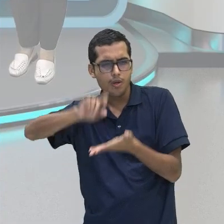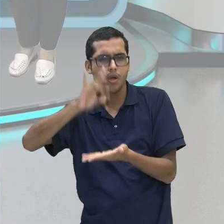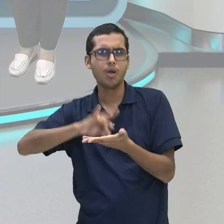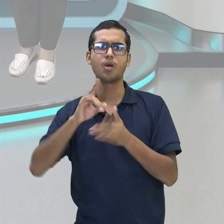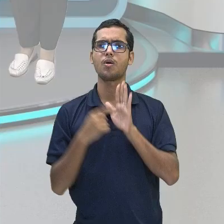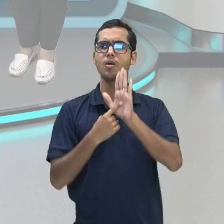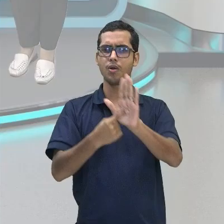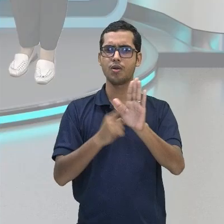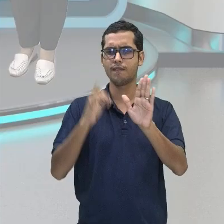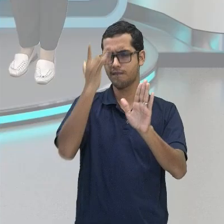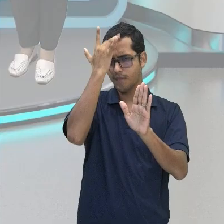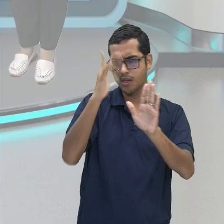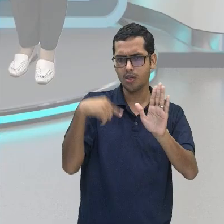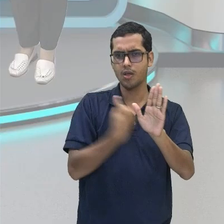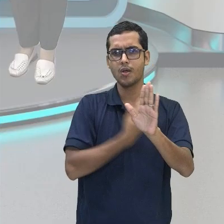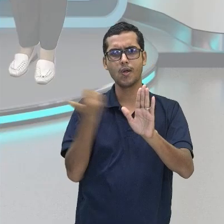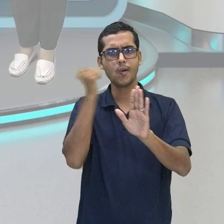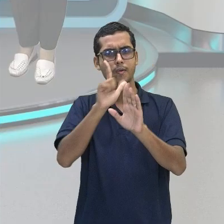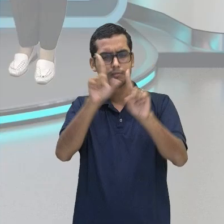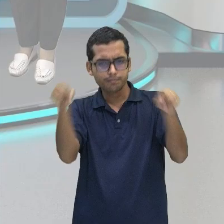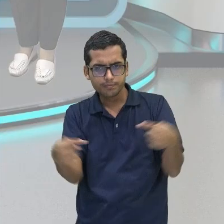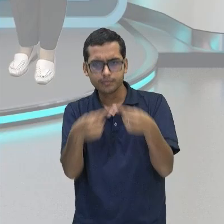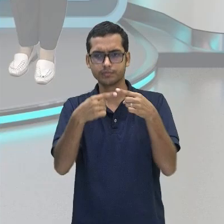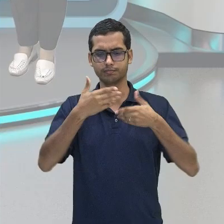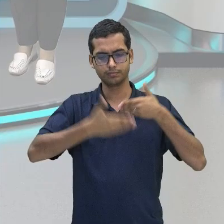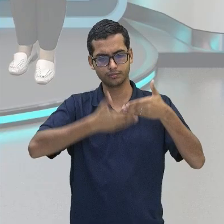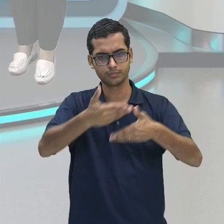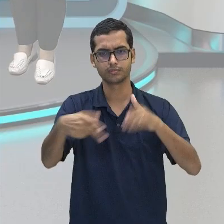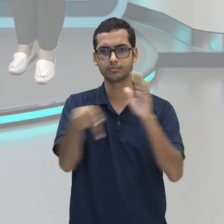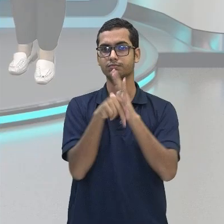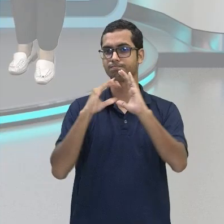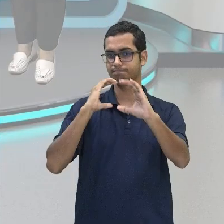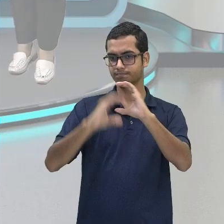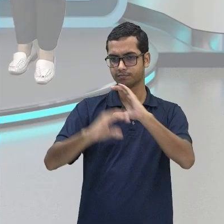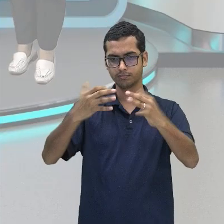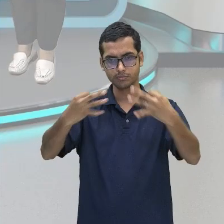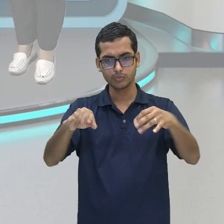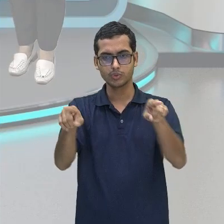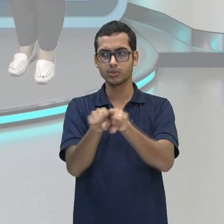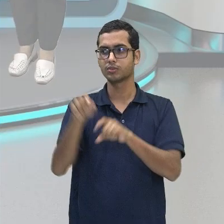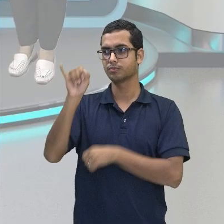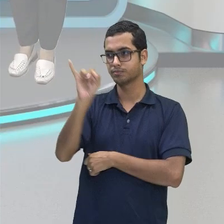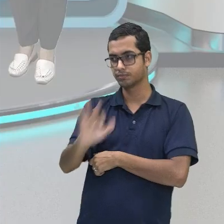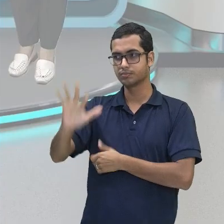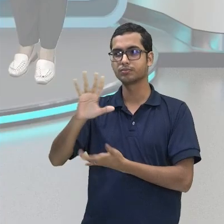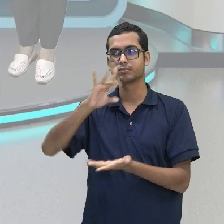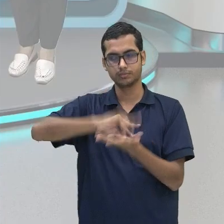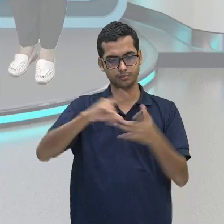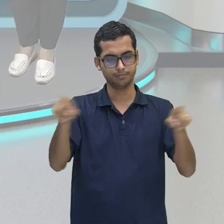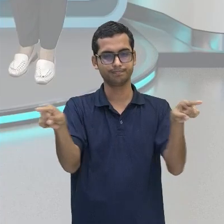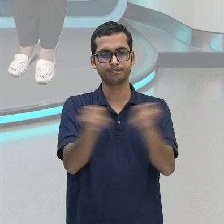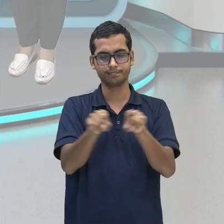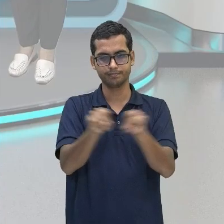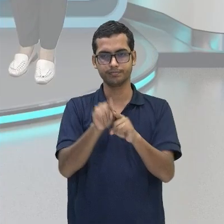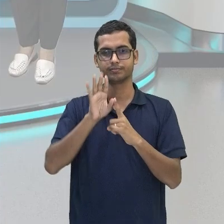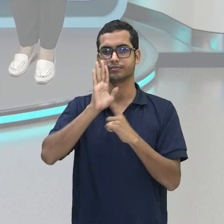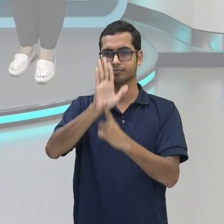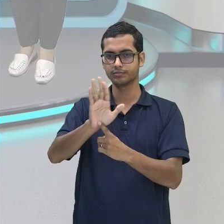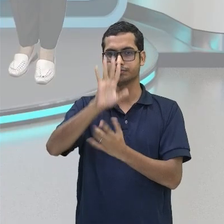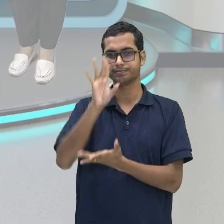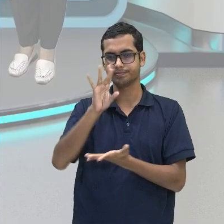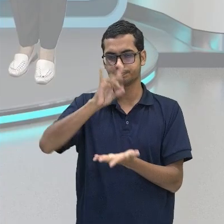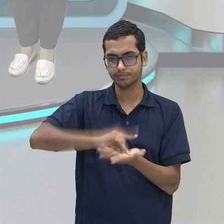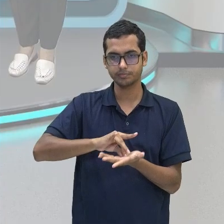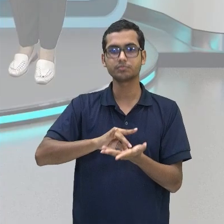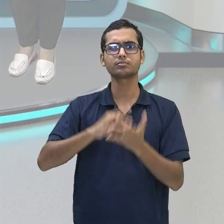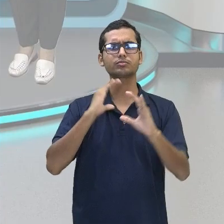nós mais facilmente associamos com o processo de comunicação. Mas essas imagens que estão aqui, elas nos mostram que